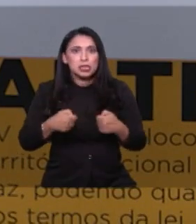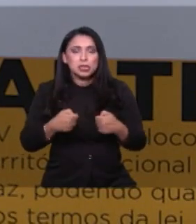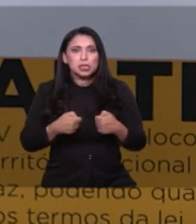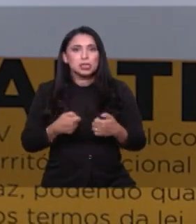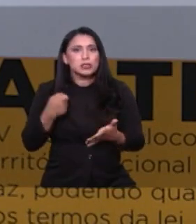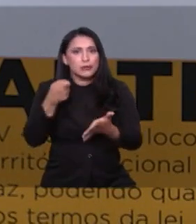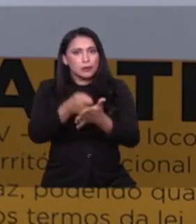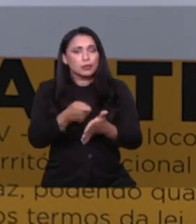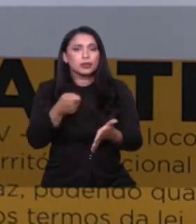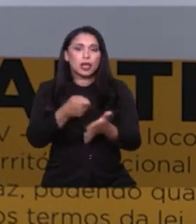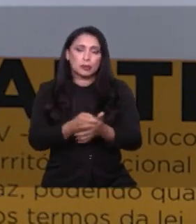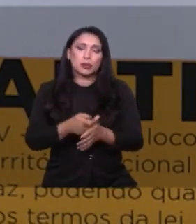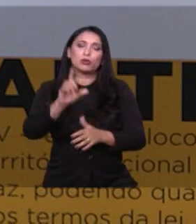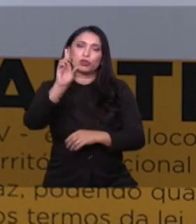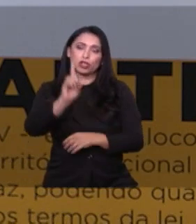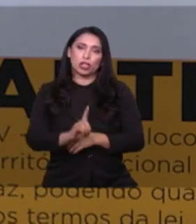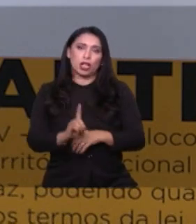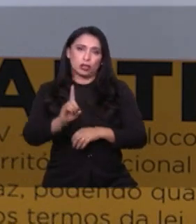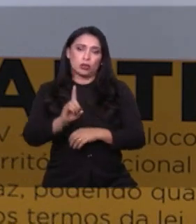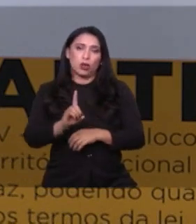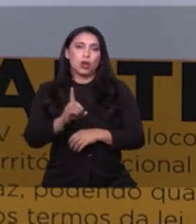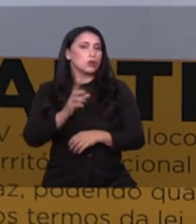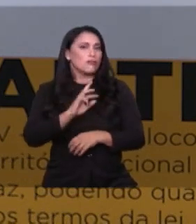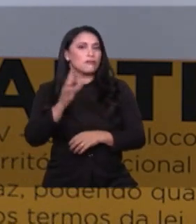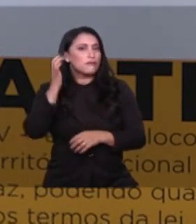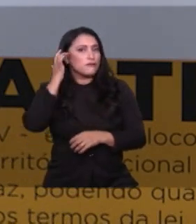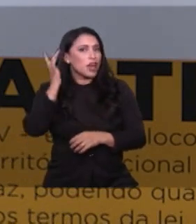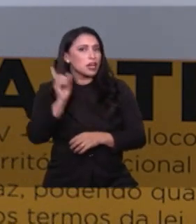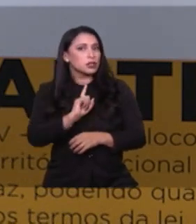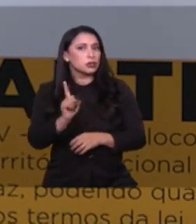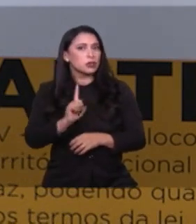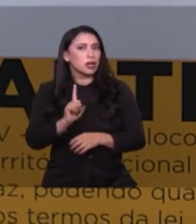é fácil, mas não abre mão dos seus